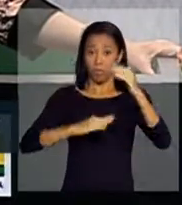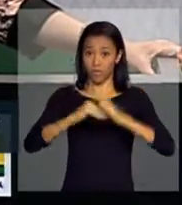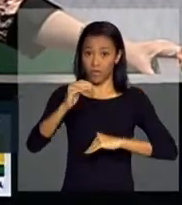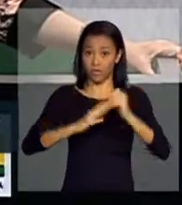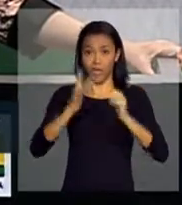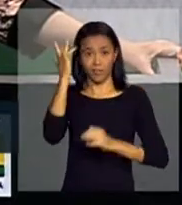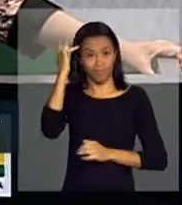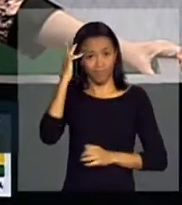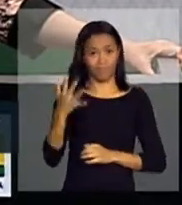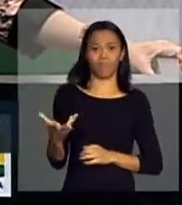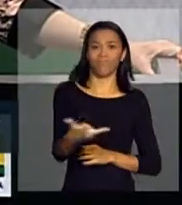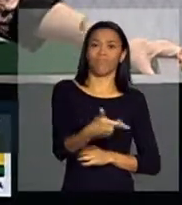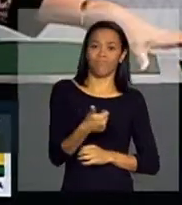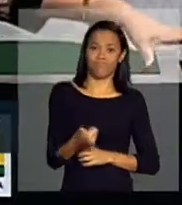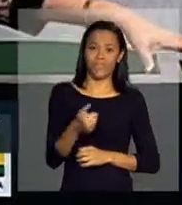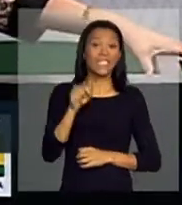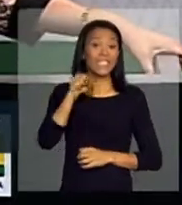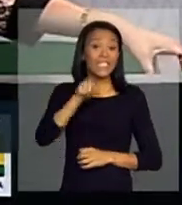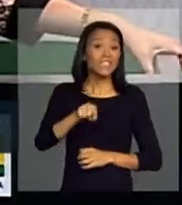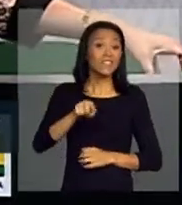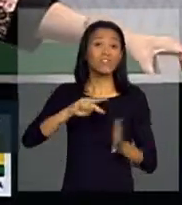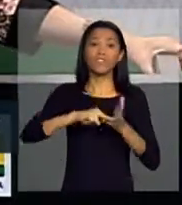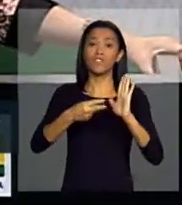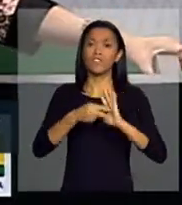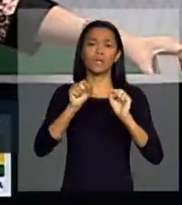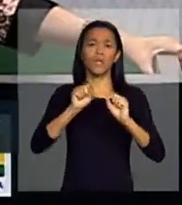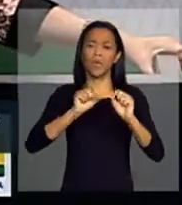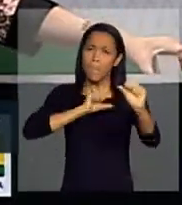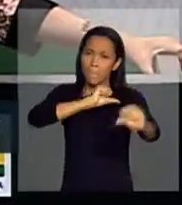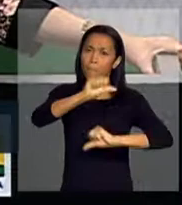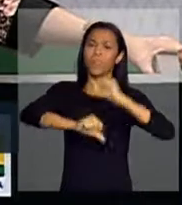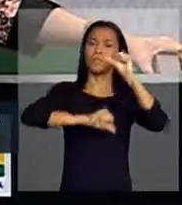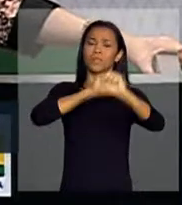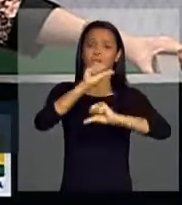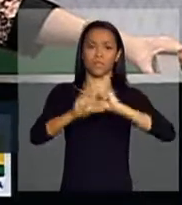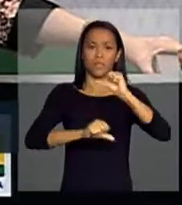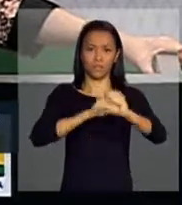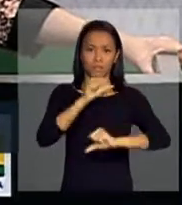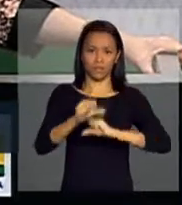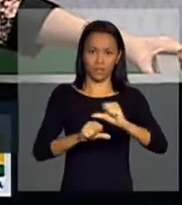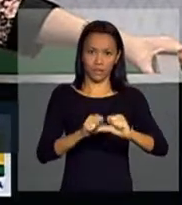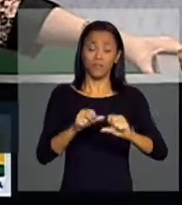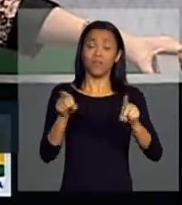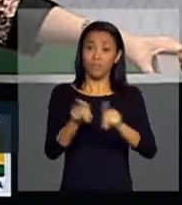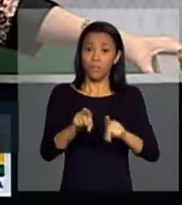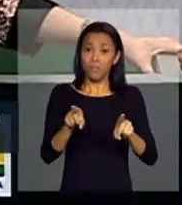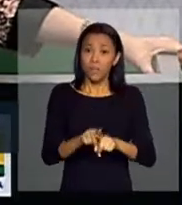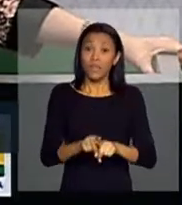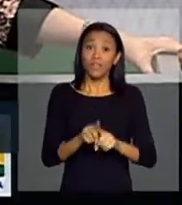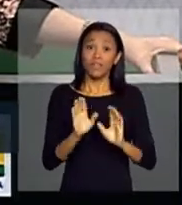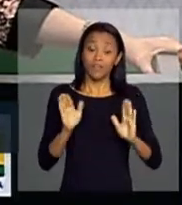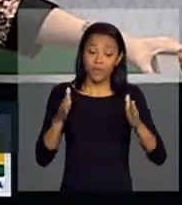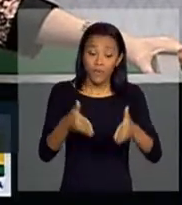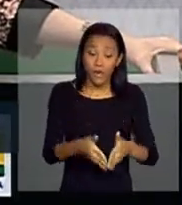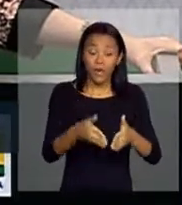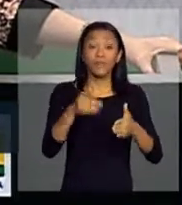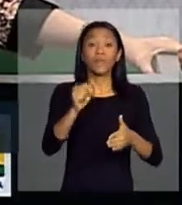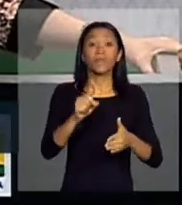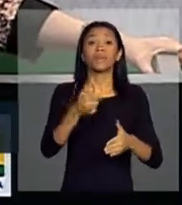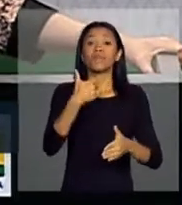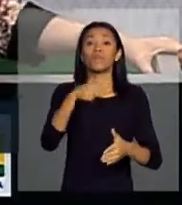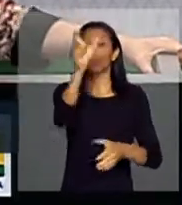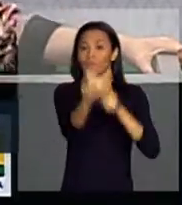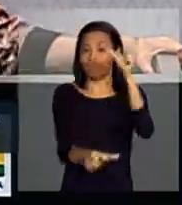e isto significará uma mudança na qualidade mas sobretudo na produtividade da mão de